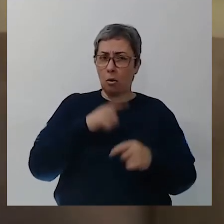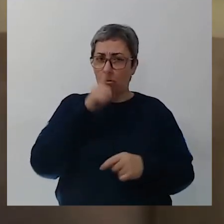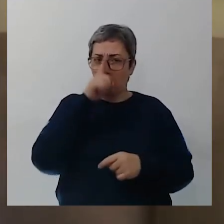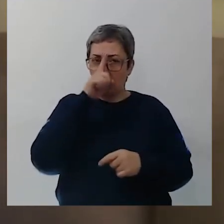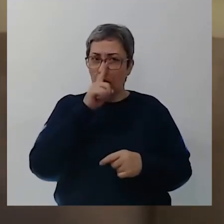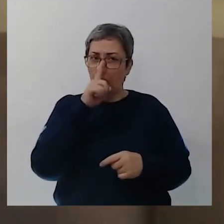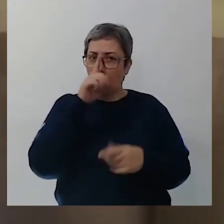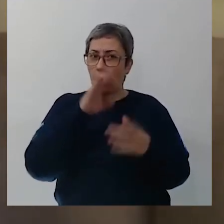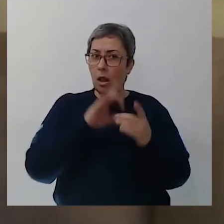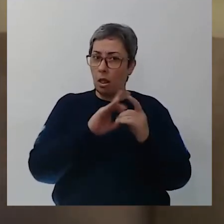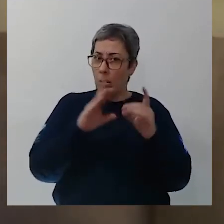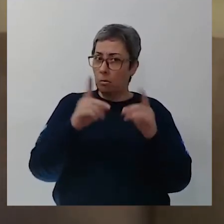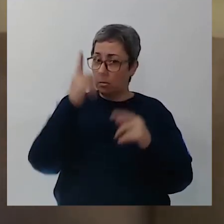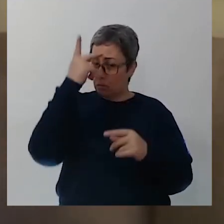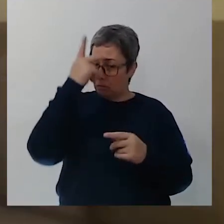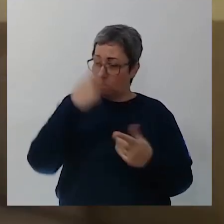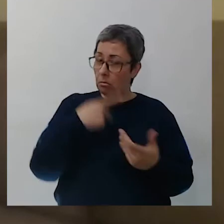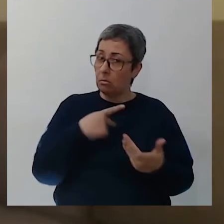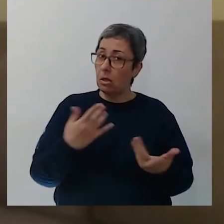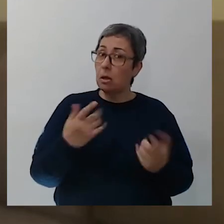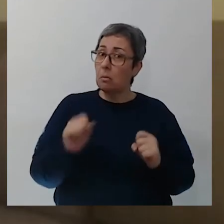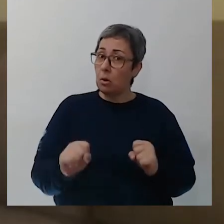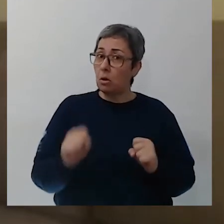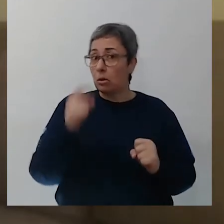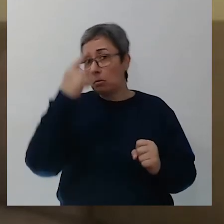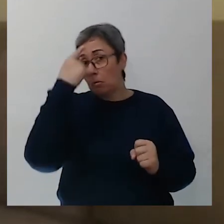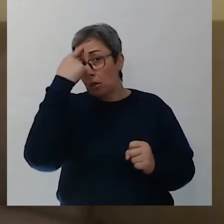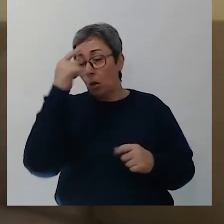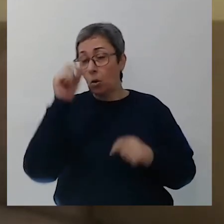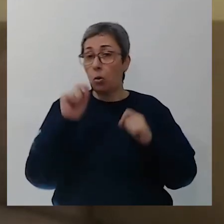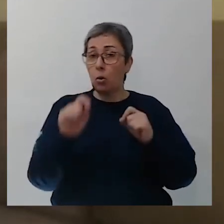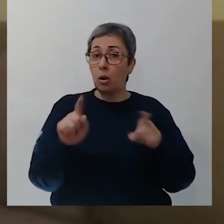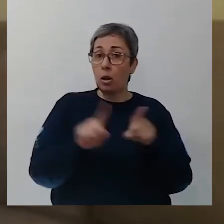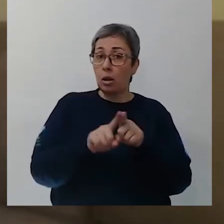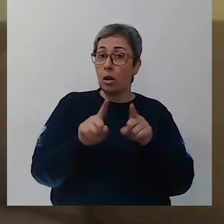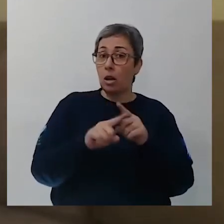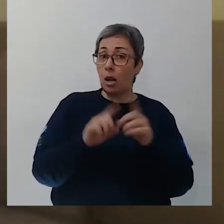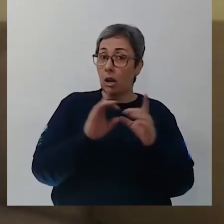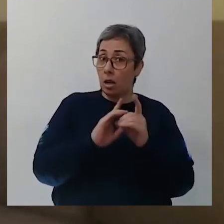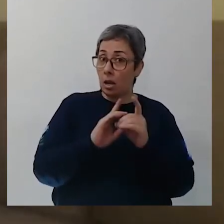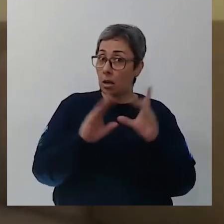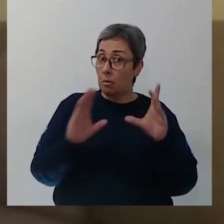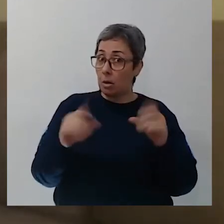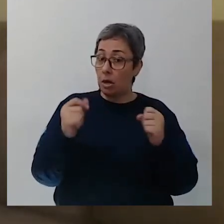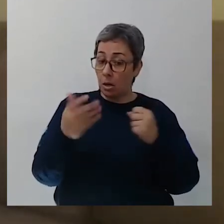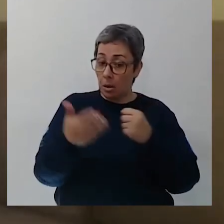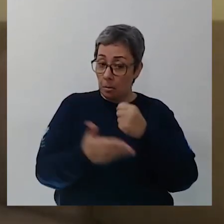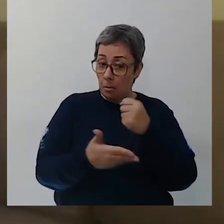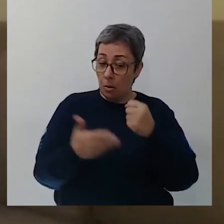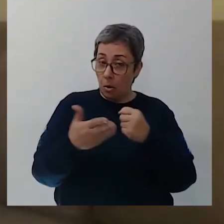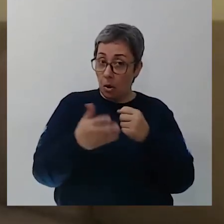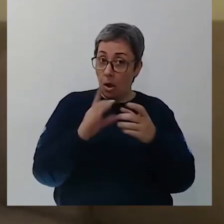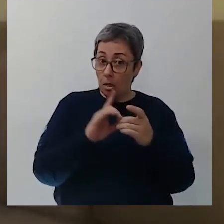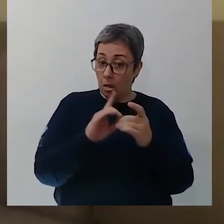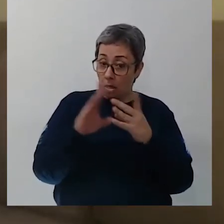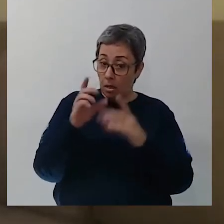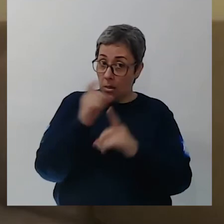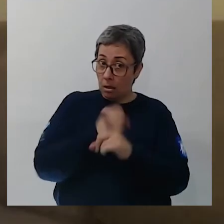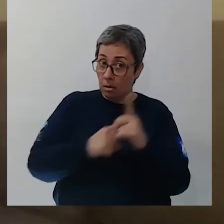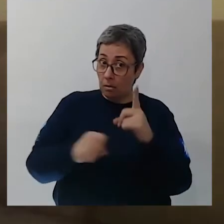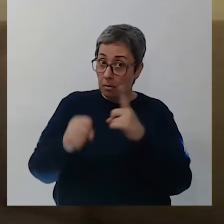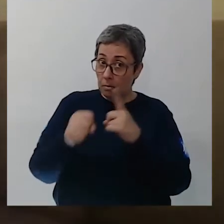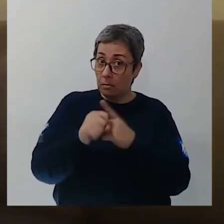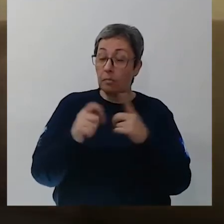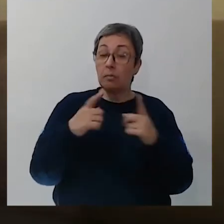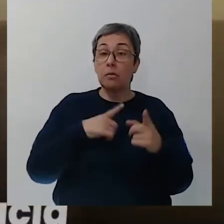em risco a sua própria liberdade? Assim, pode-se pensar que, apesar da liberdade ser um dos pilares das sociedades democráticas,